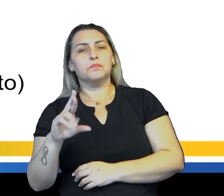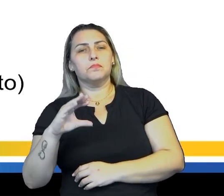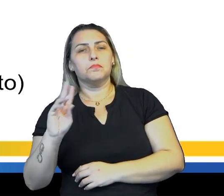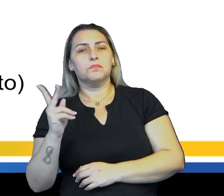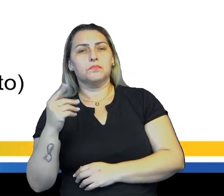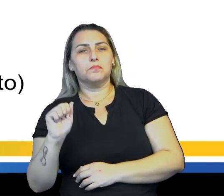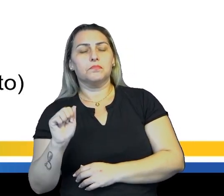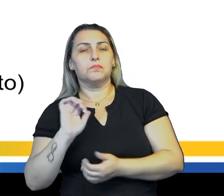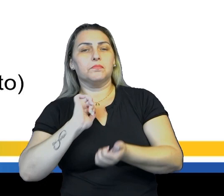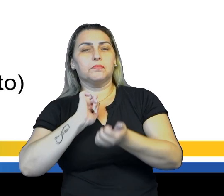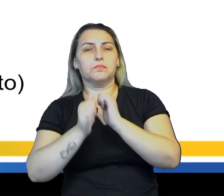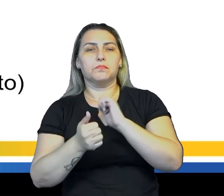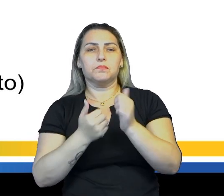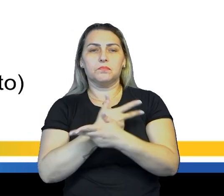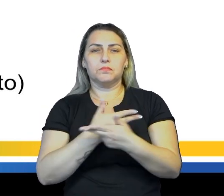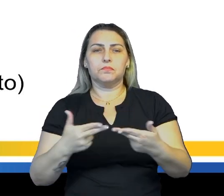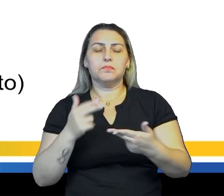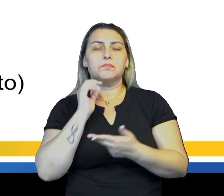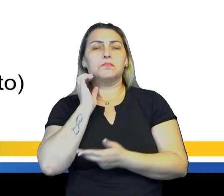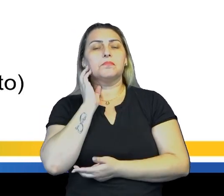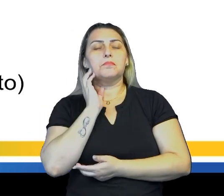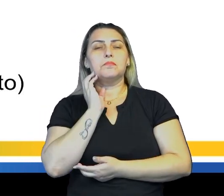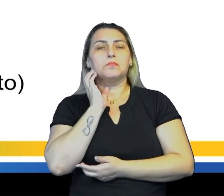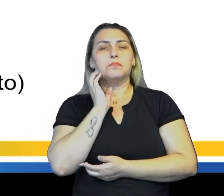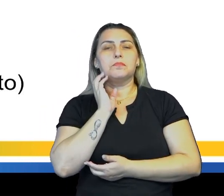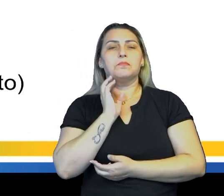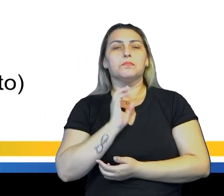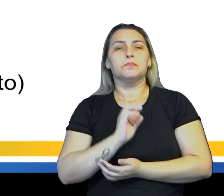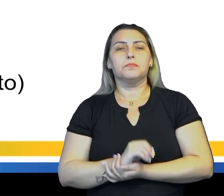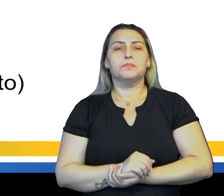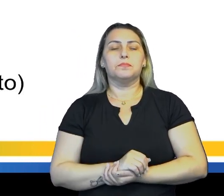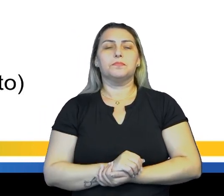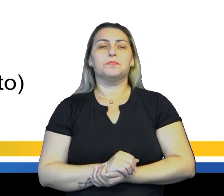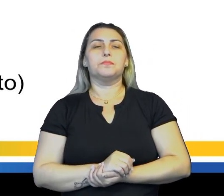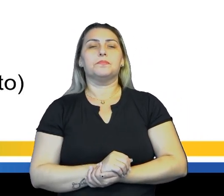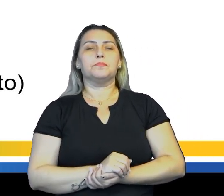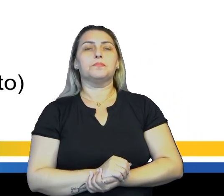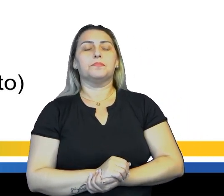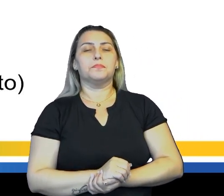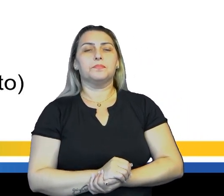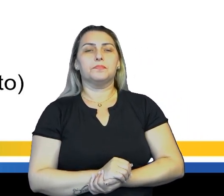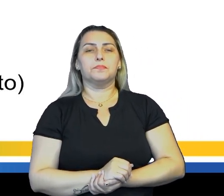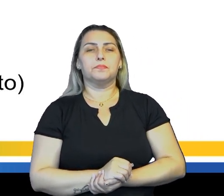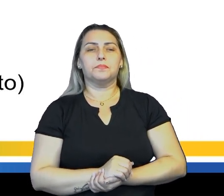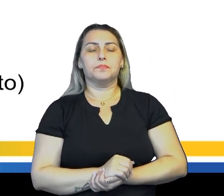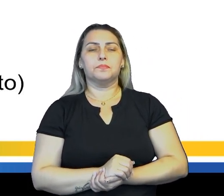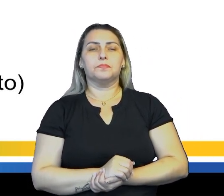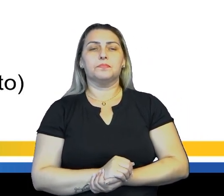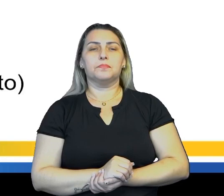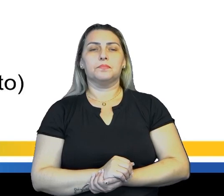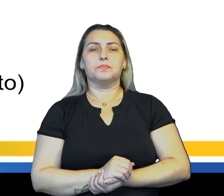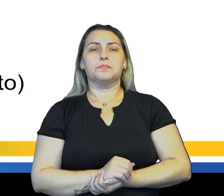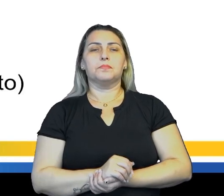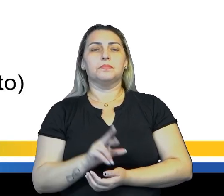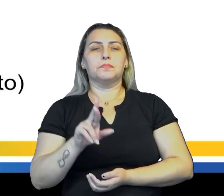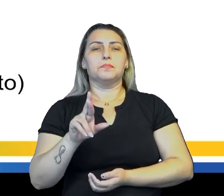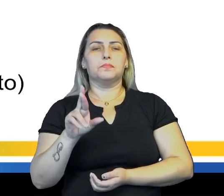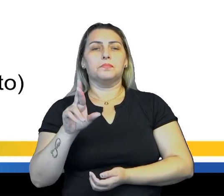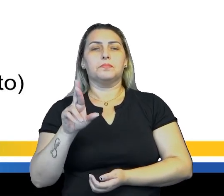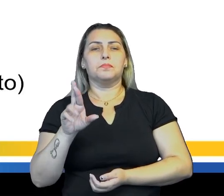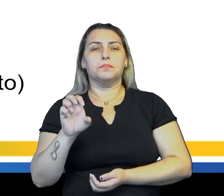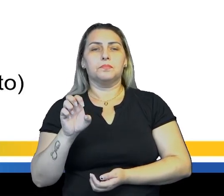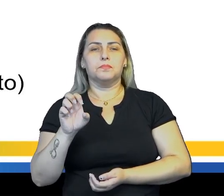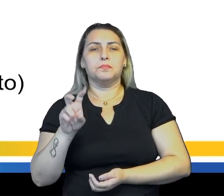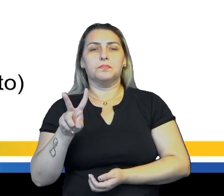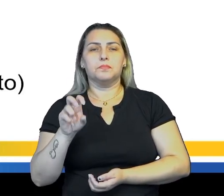velocidade intermediária que é um percurso é mais ou menos long fundo é muito extensa a marcha atlética que